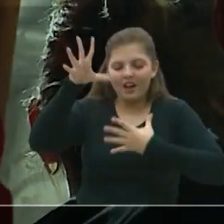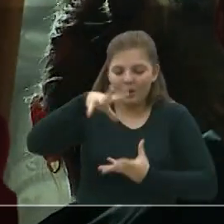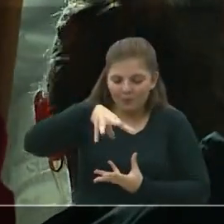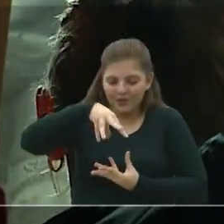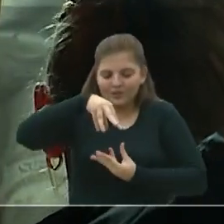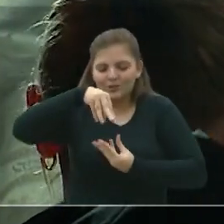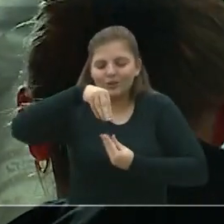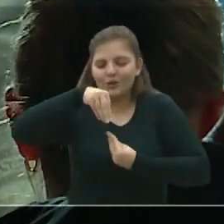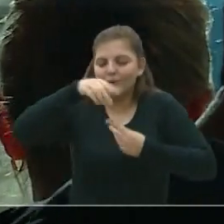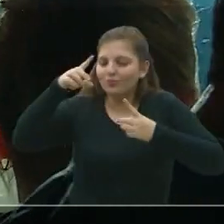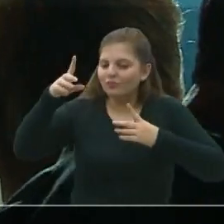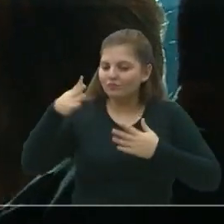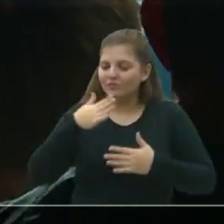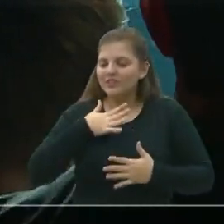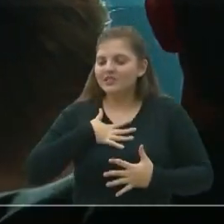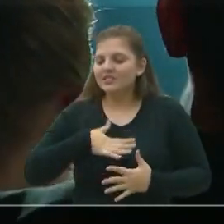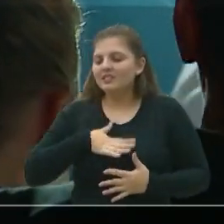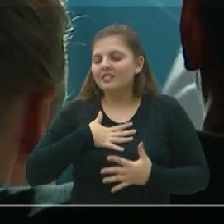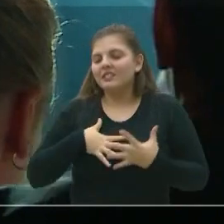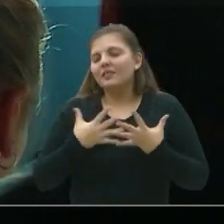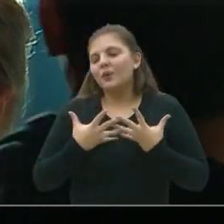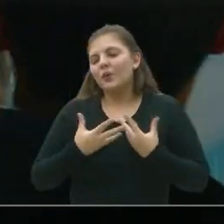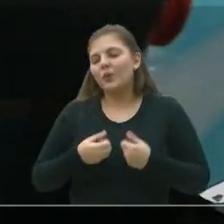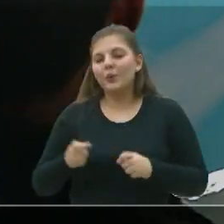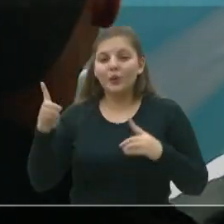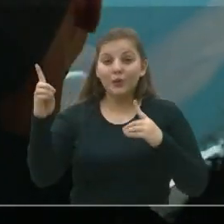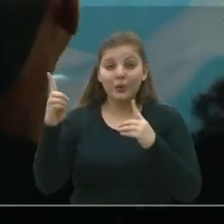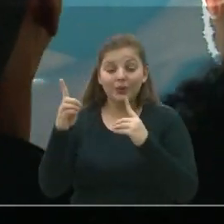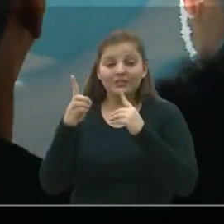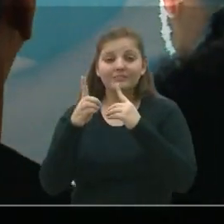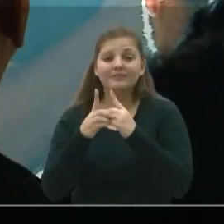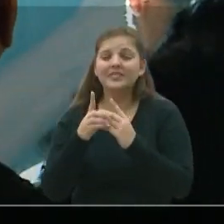minha alma achou descanso.